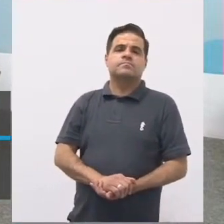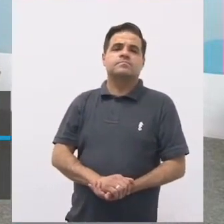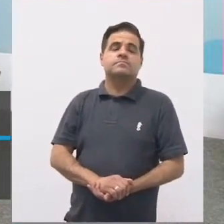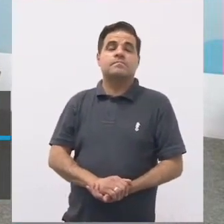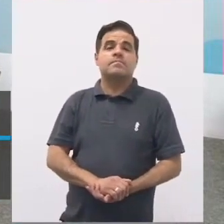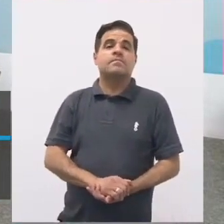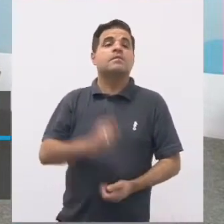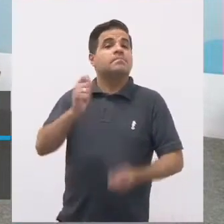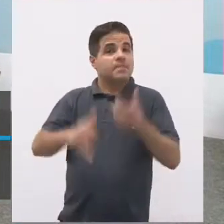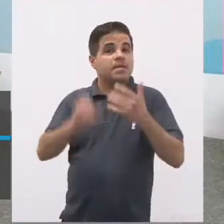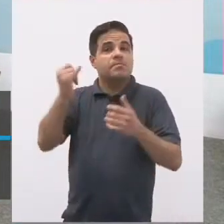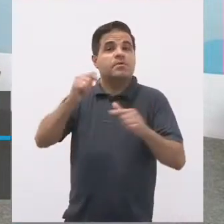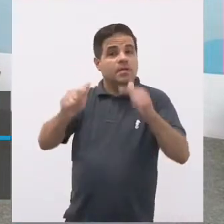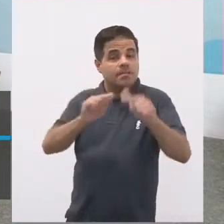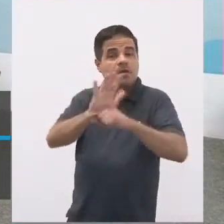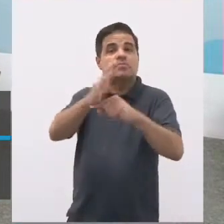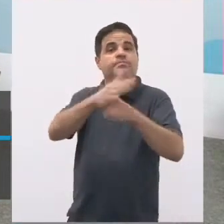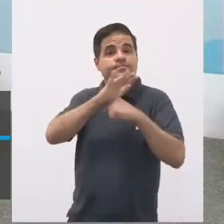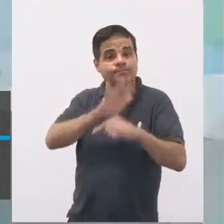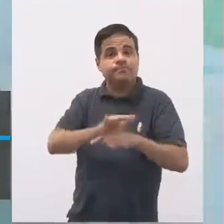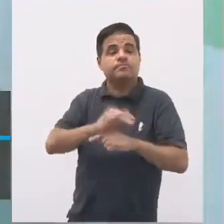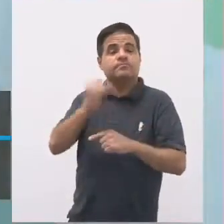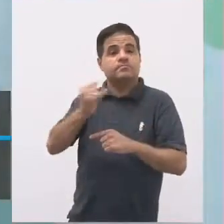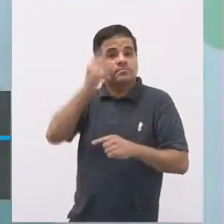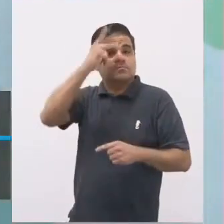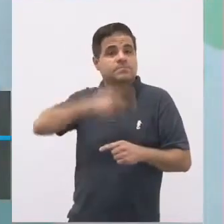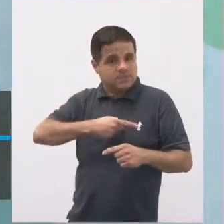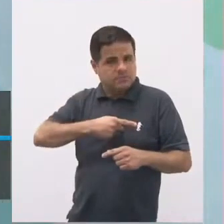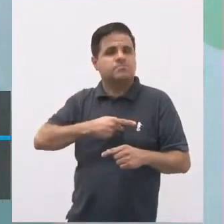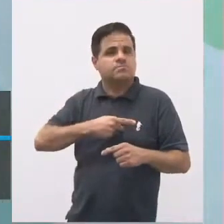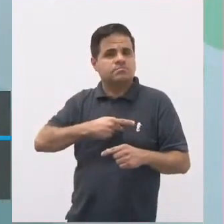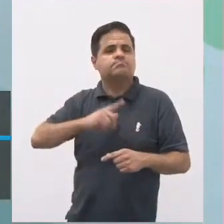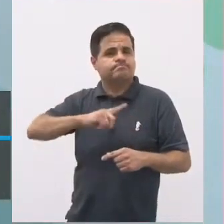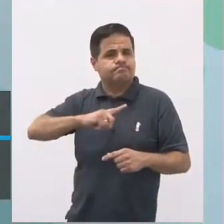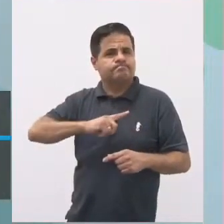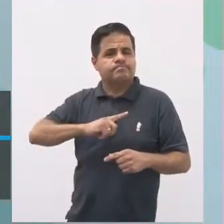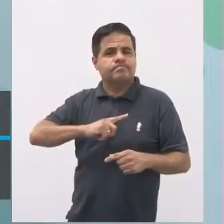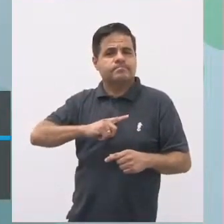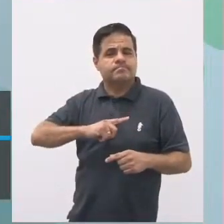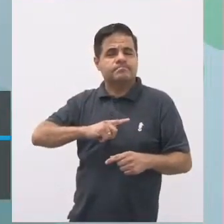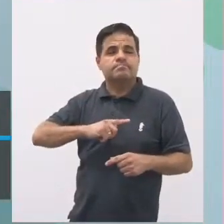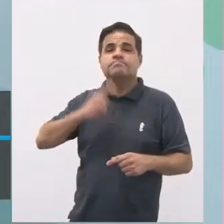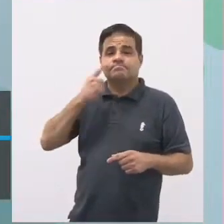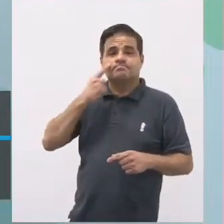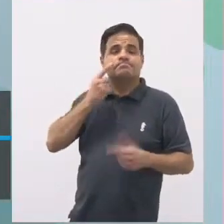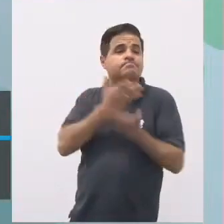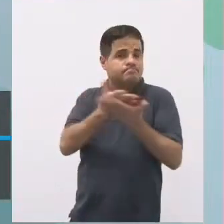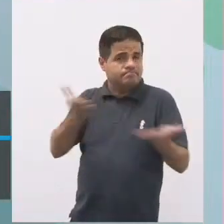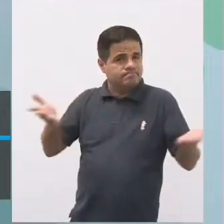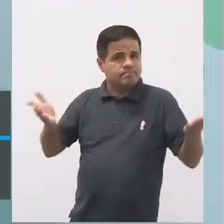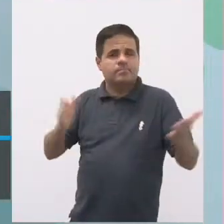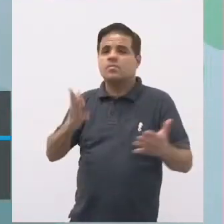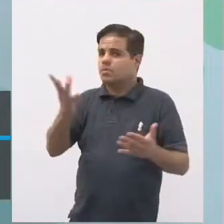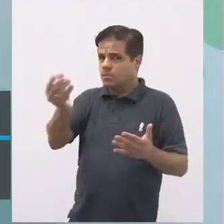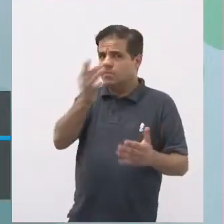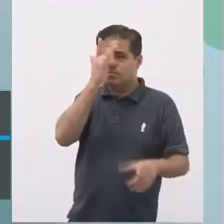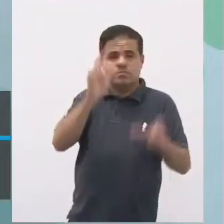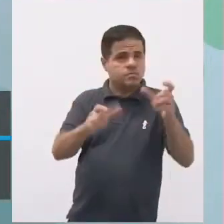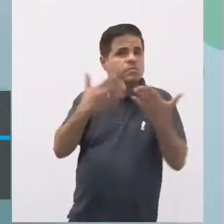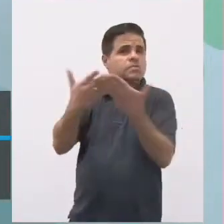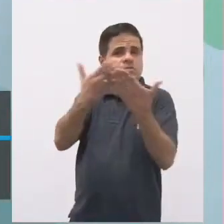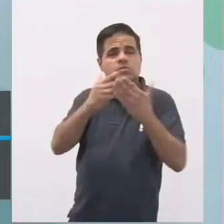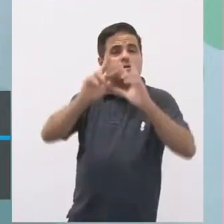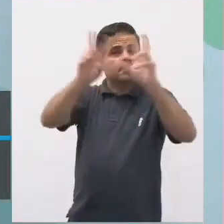trabalho colaborativo, ele sobrepõe o trabalho individual. Tá? Você viu que muito se destaca essa